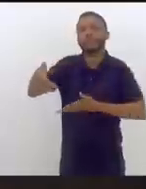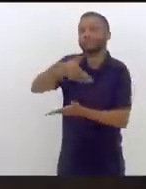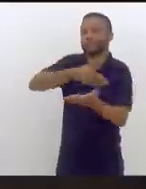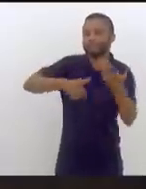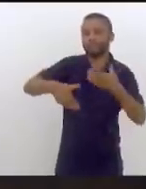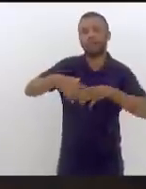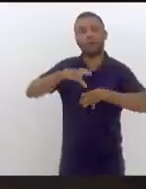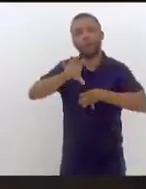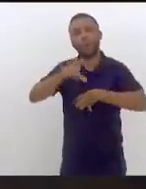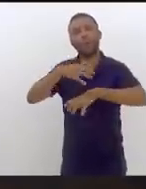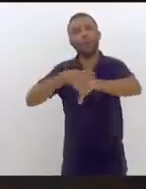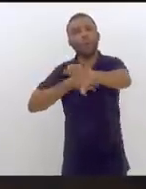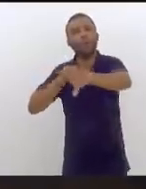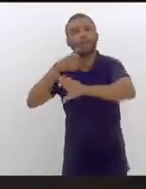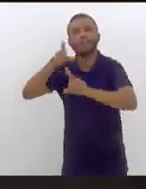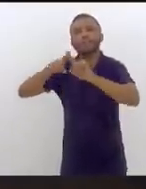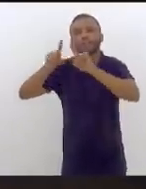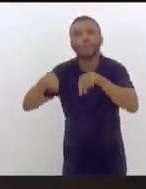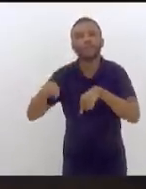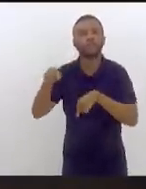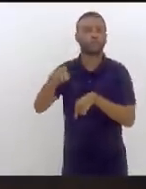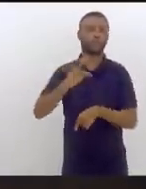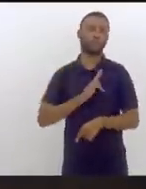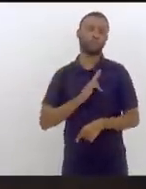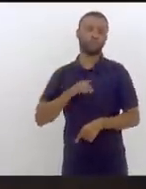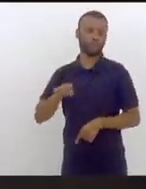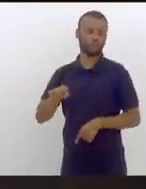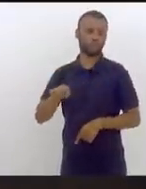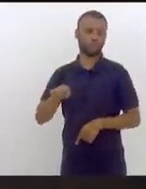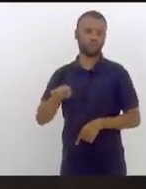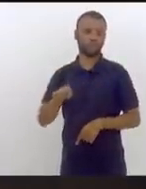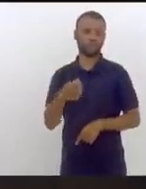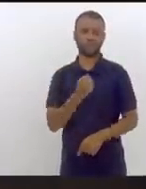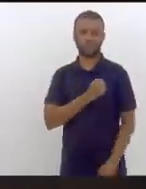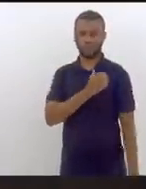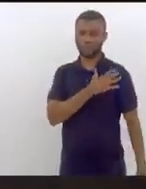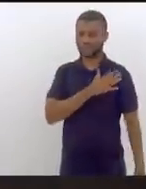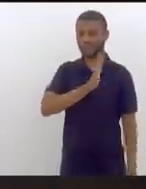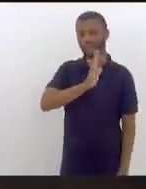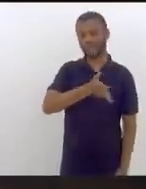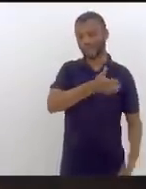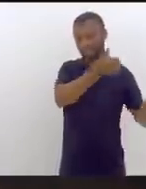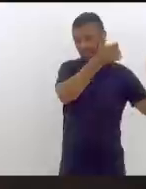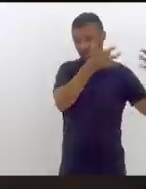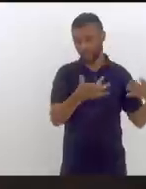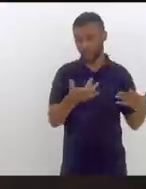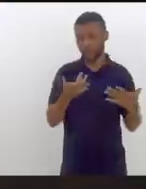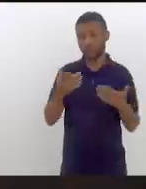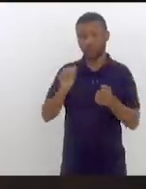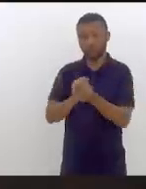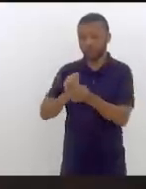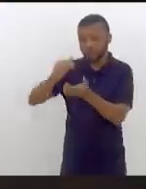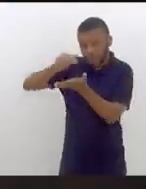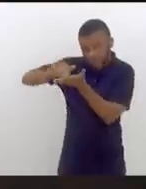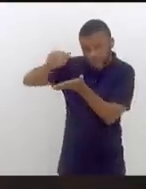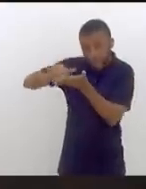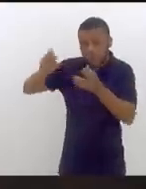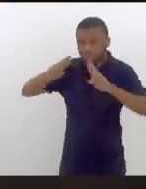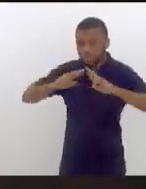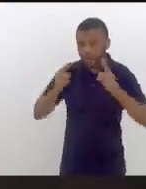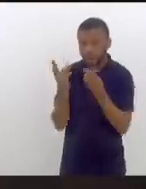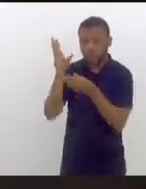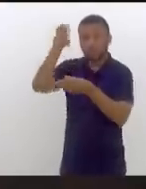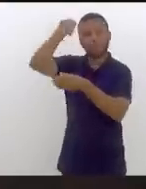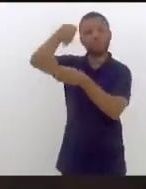o que o comandante ali com nove comandante falou nós já ouvimos do nosso secretário e uma reunião dentro